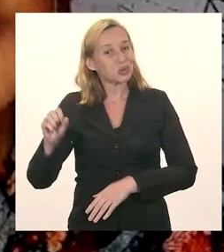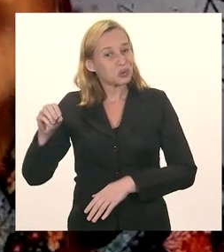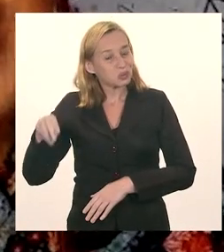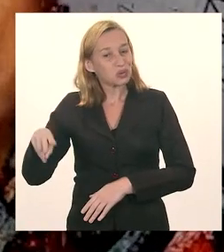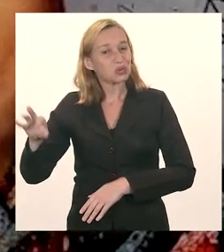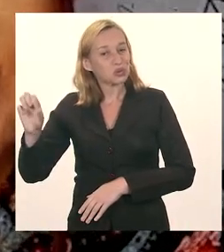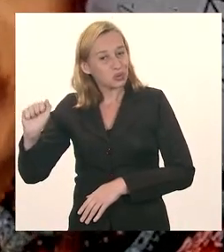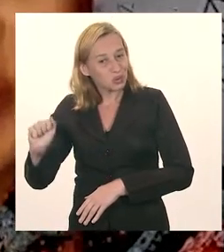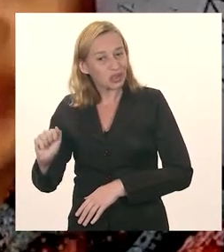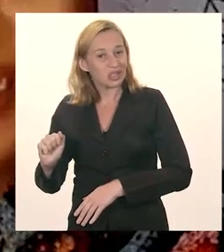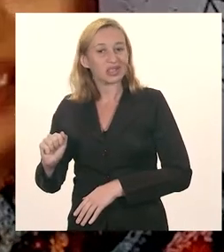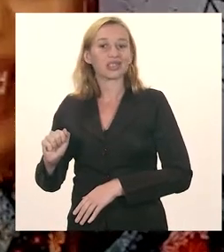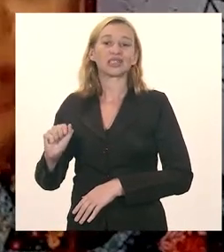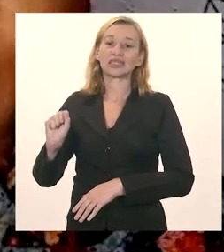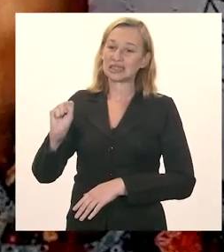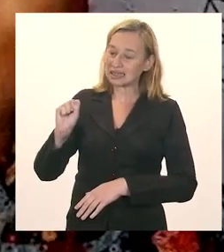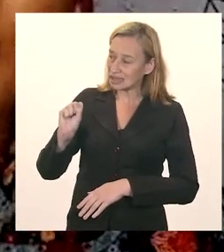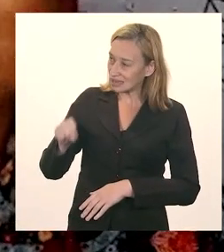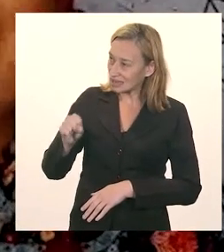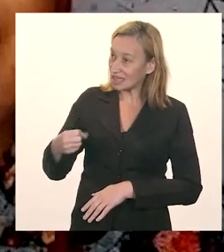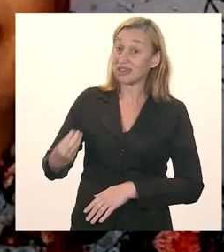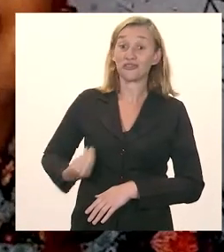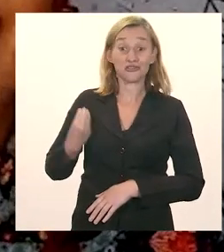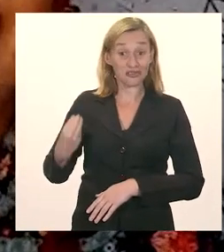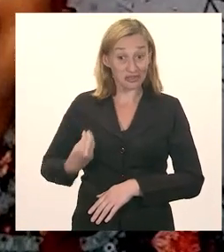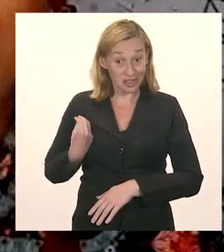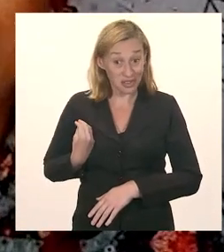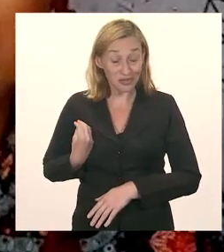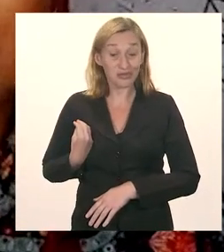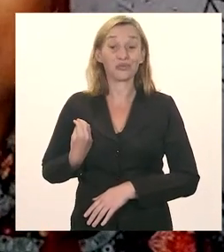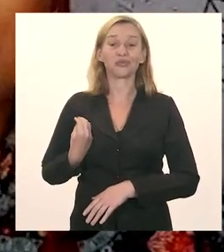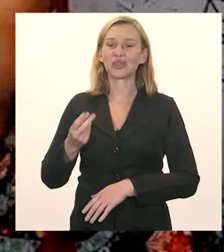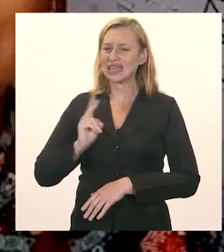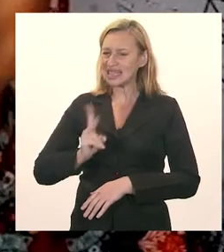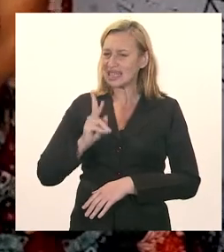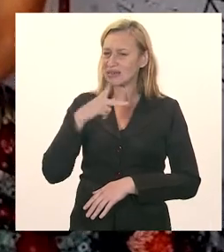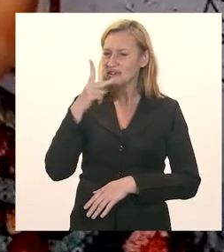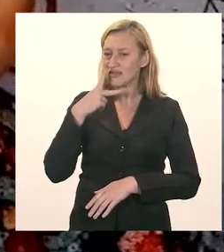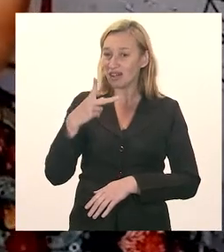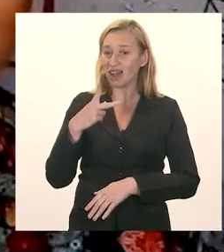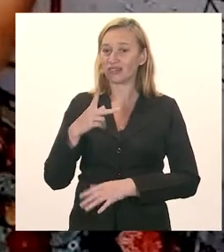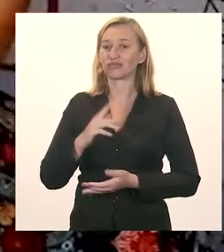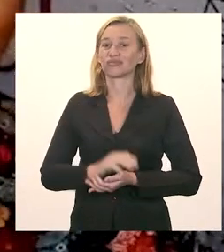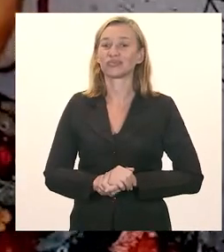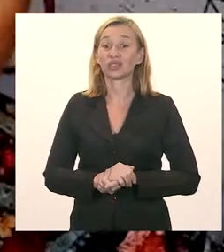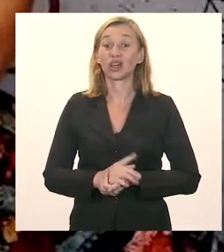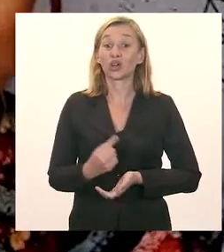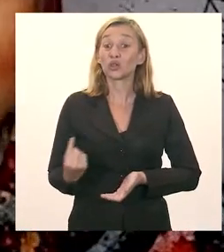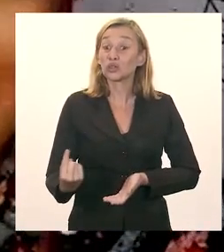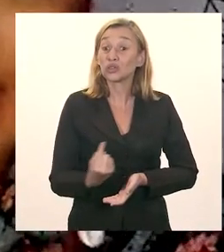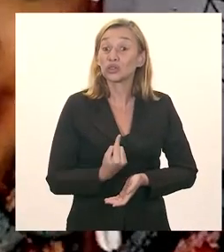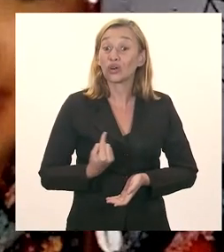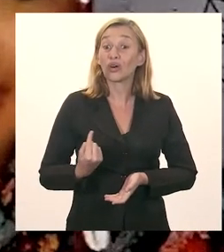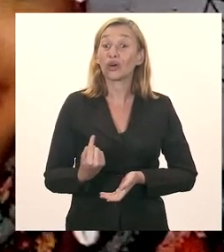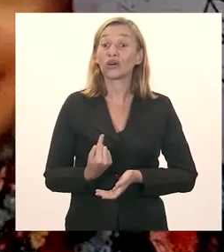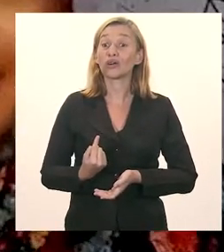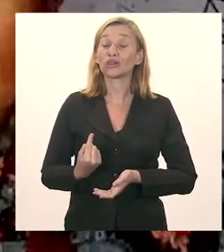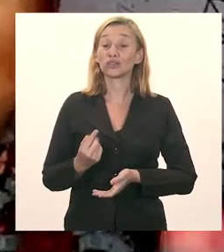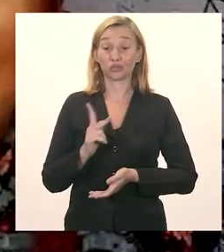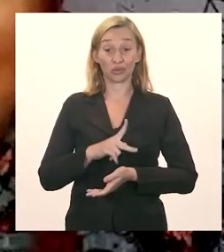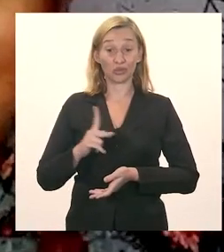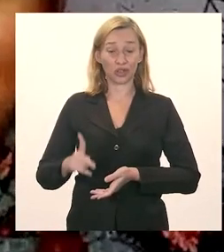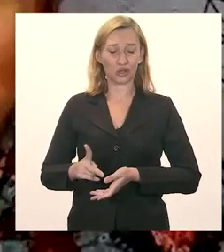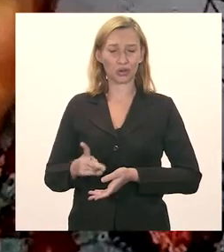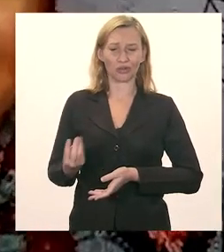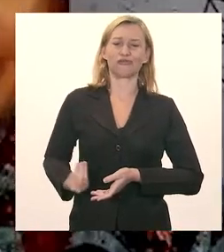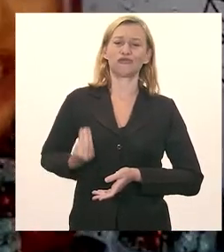Continua super vivo. Está tudo lá. É o que eu sempre falo assim. Gente, os nossos mestres,